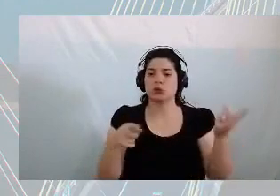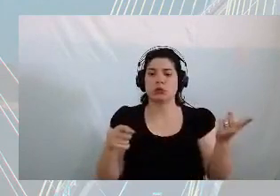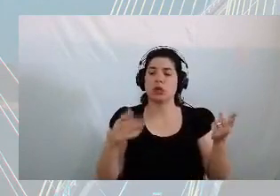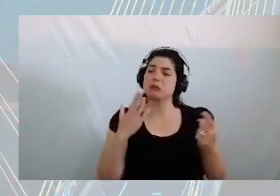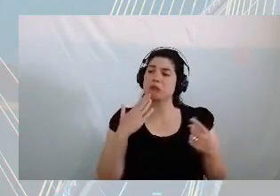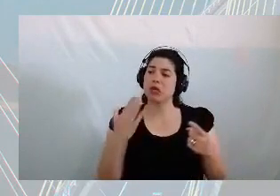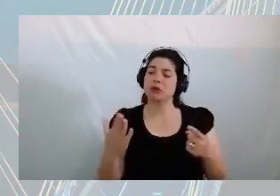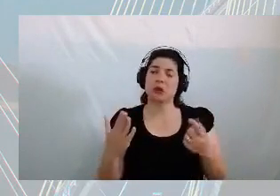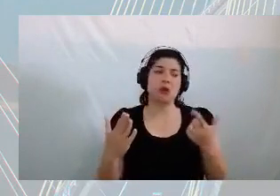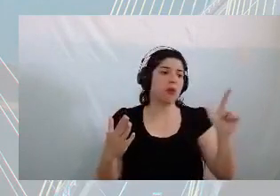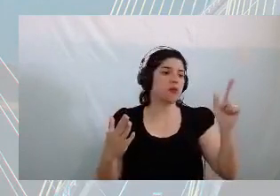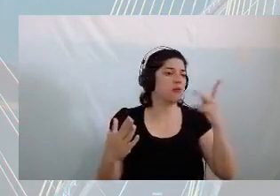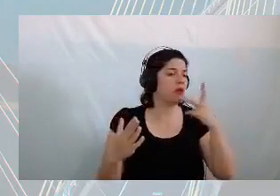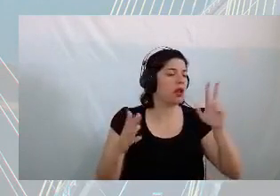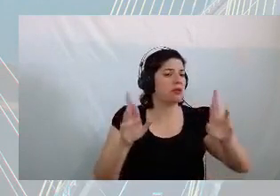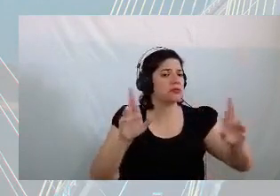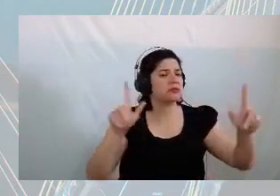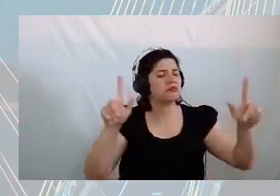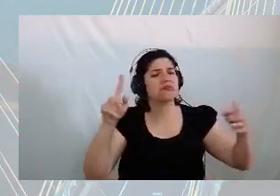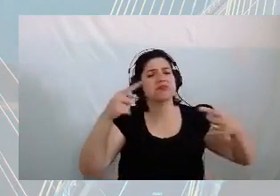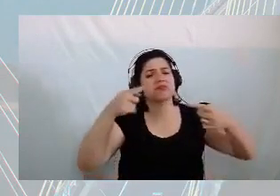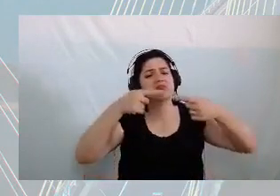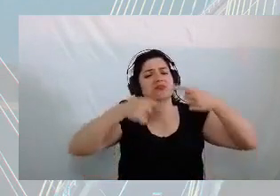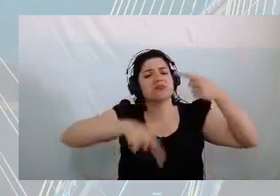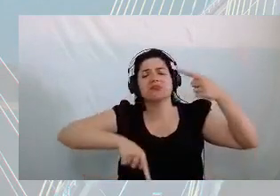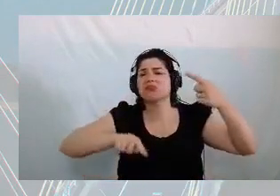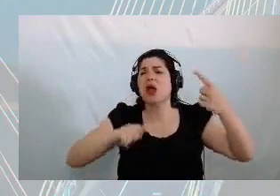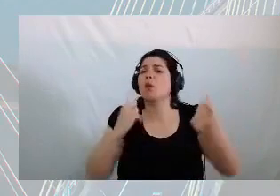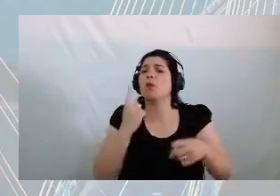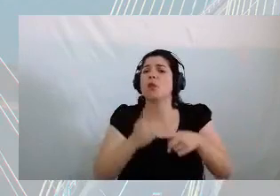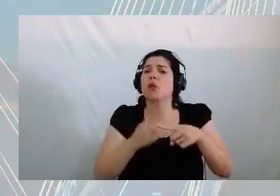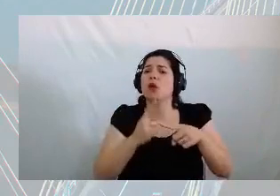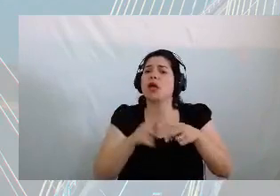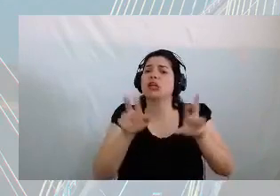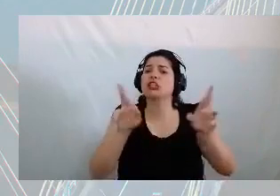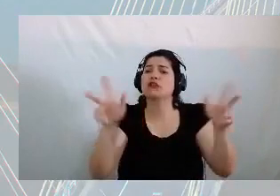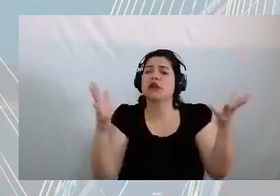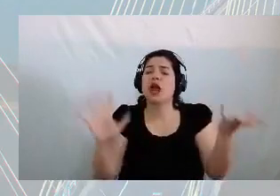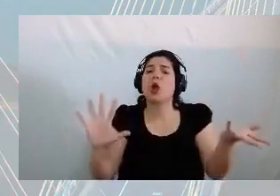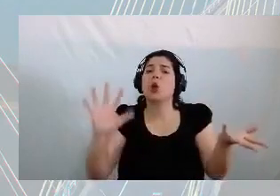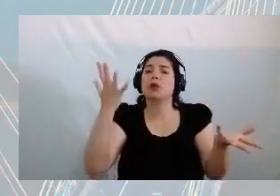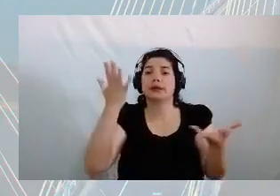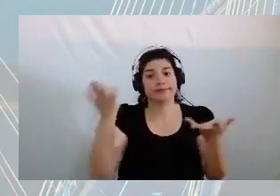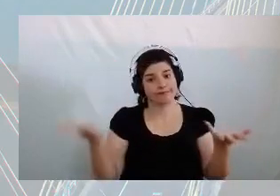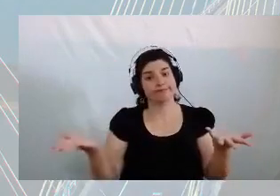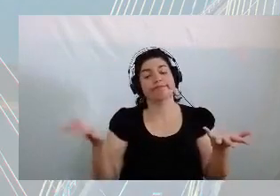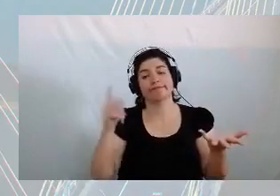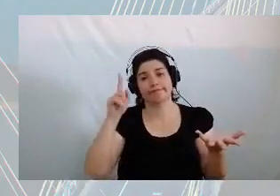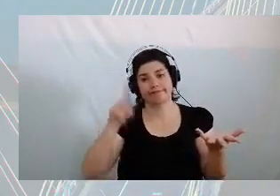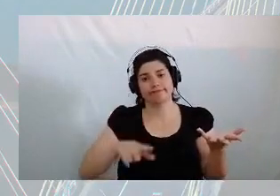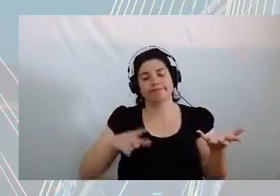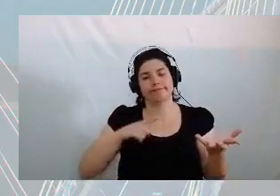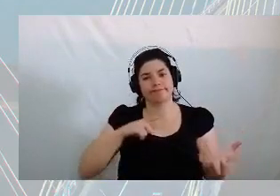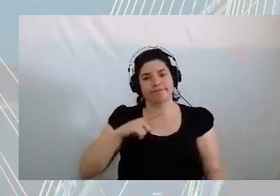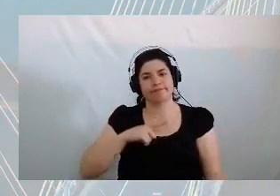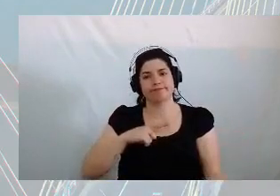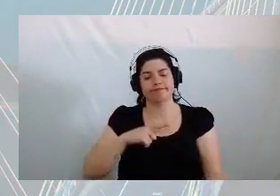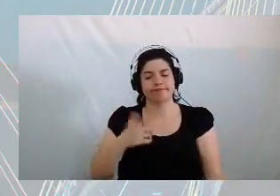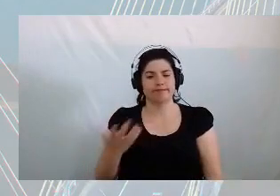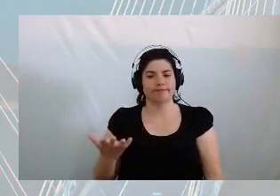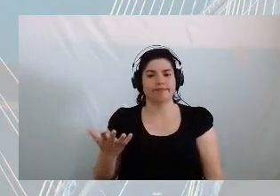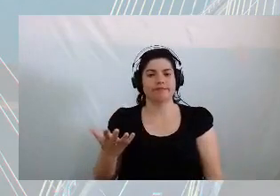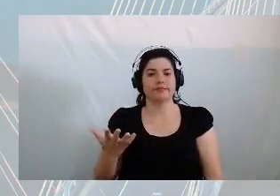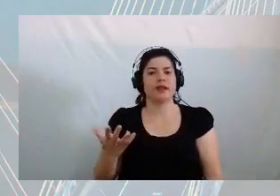outra. Por que isso acontece? Então, isso é um sintoma muito clássico, né, do nível inconsciente. Realmente essa